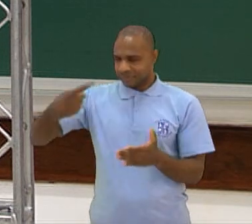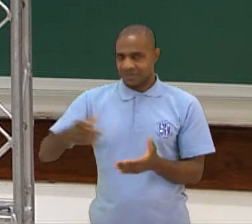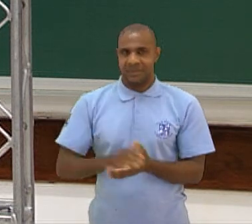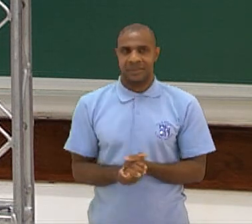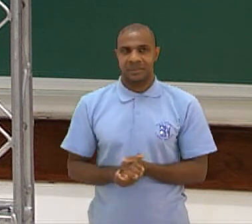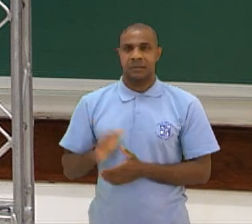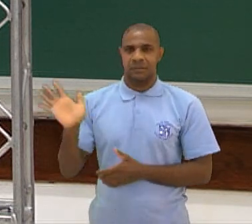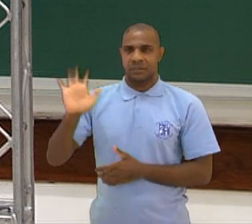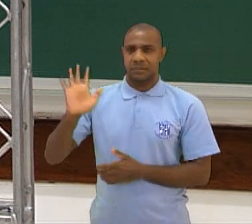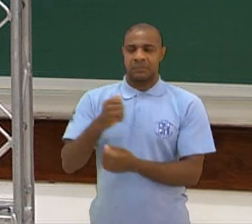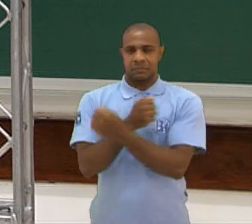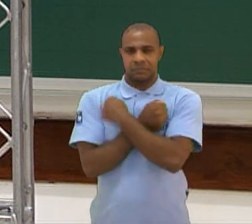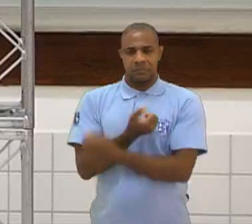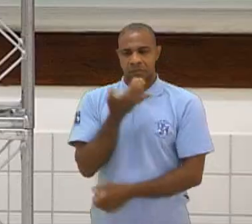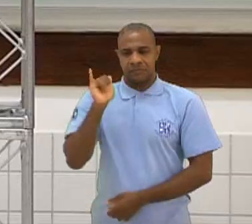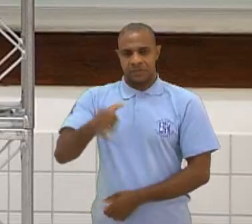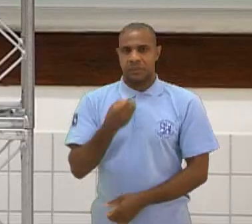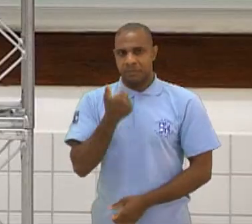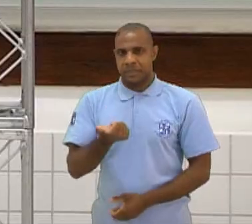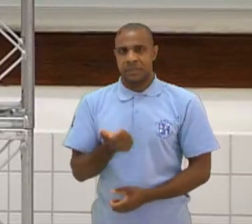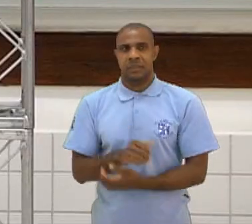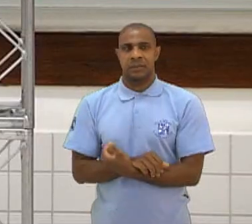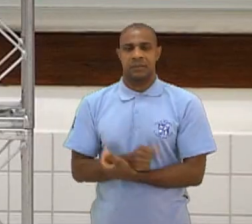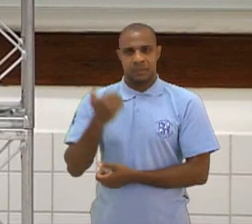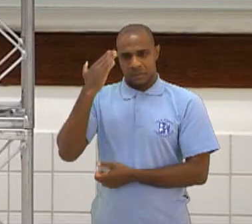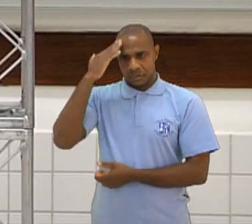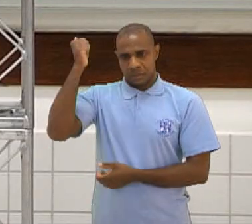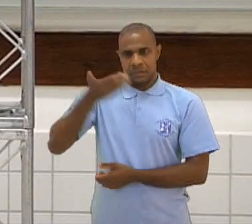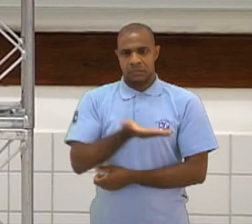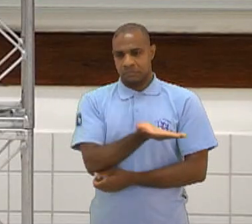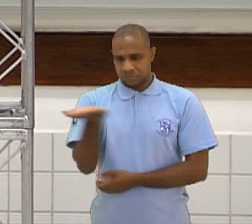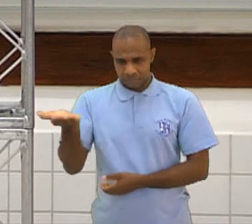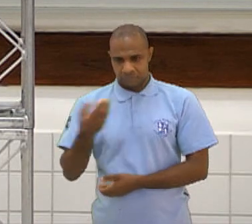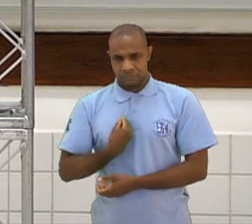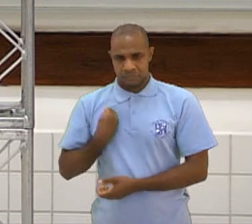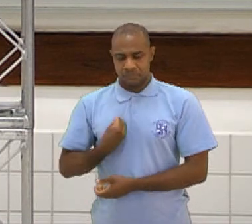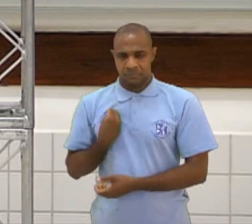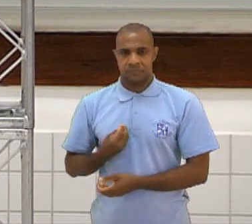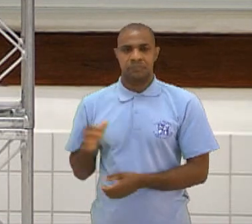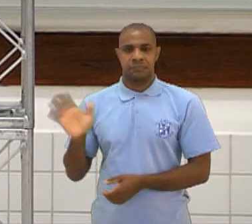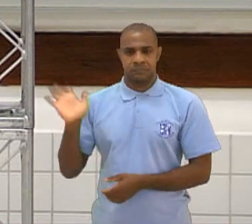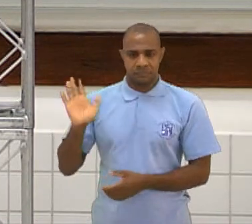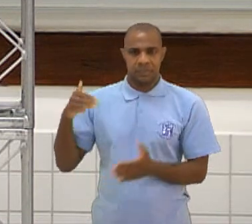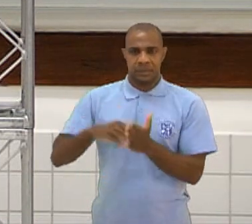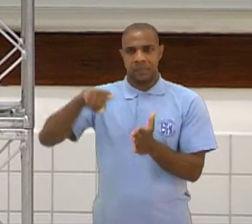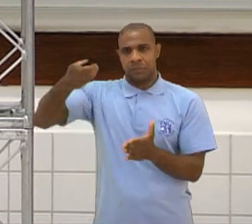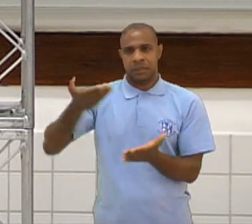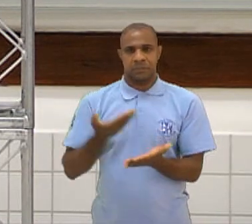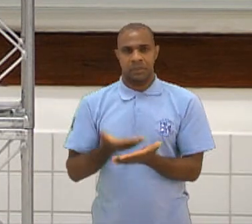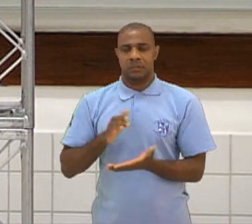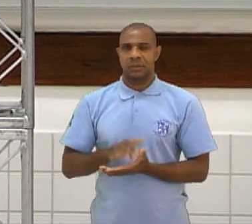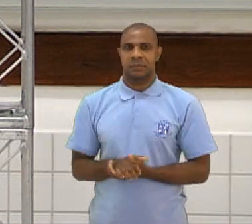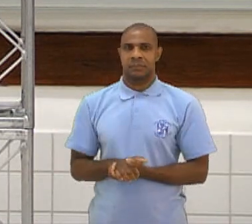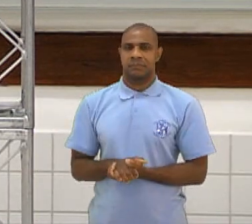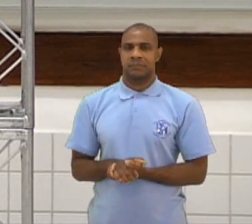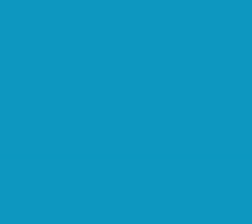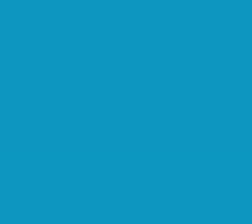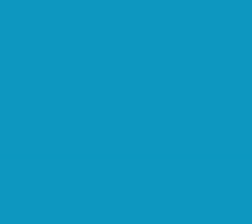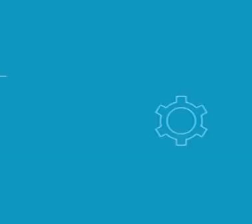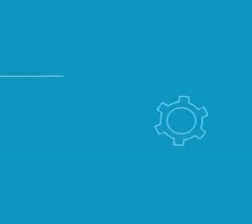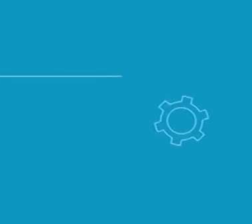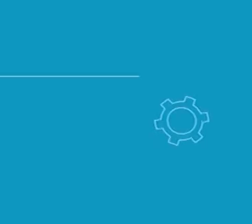teria dois resultados aqui na sua solução, tá certo? Ah, acabou-se que era doce,